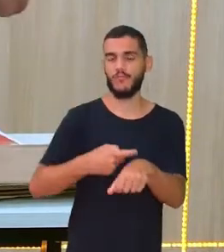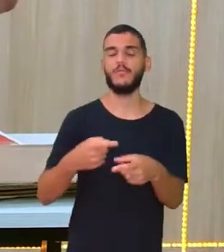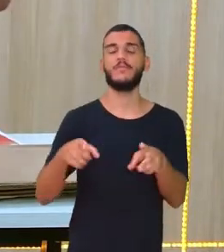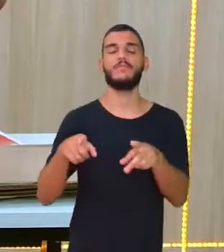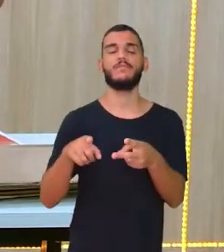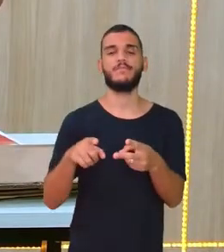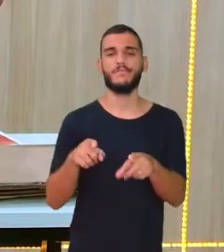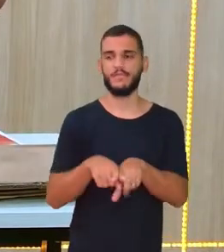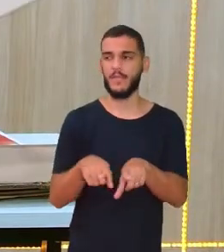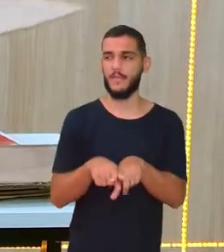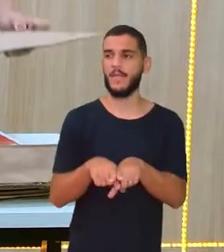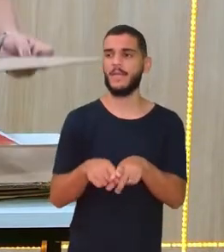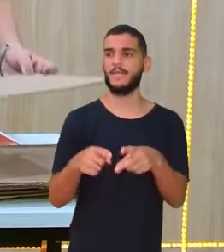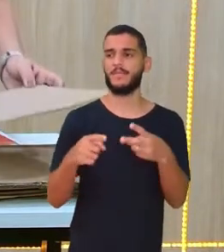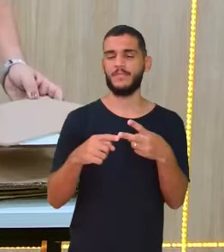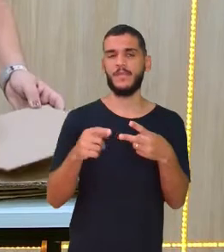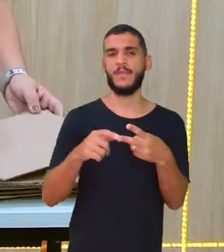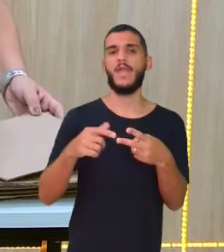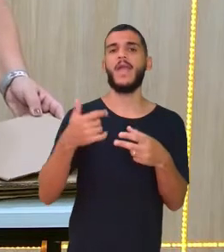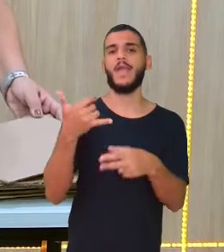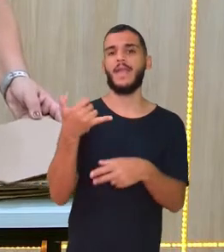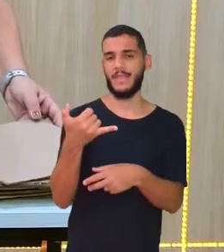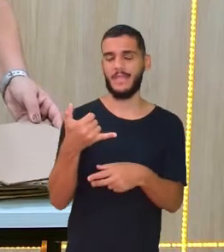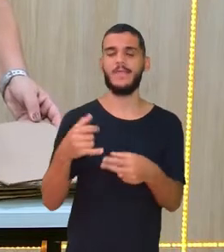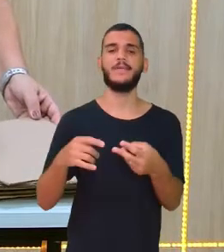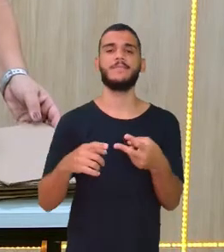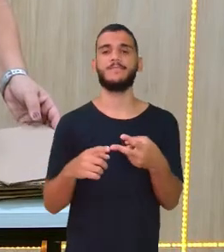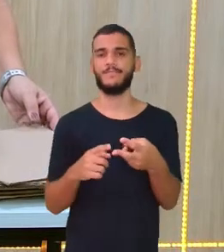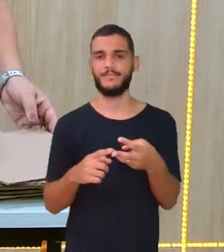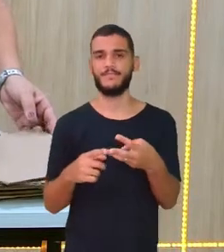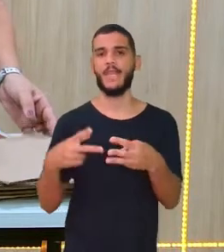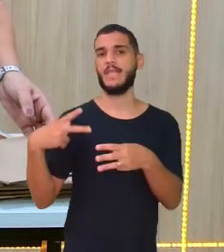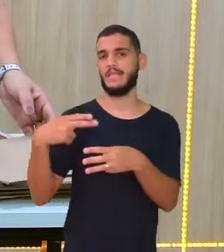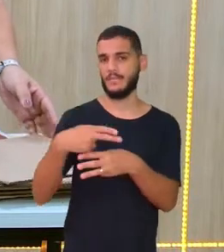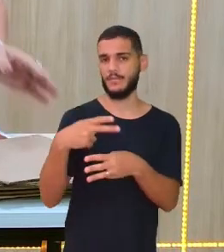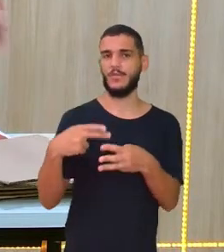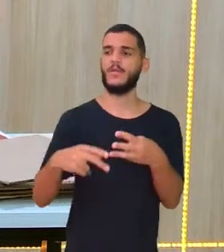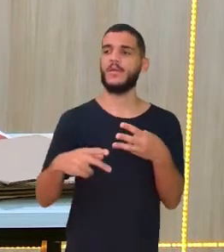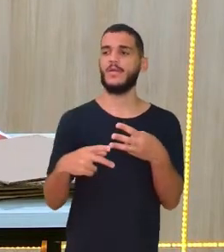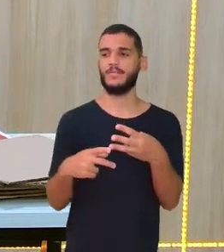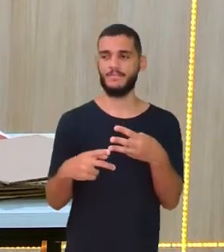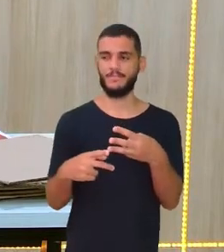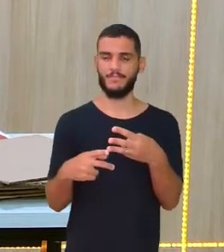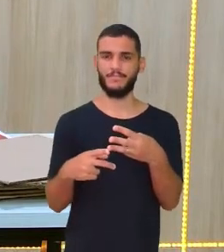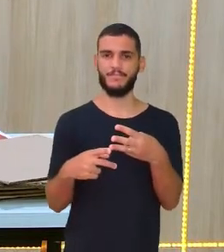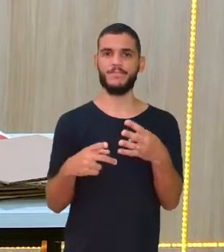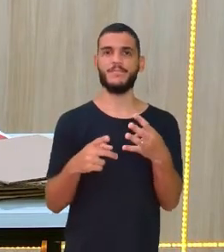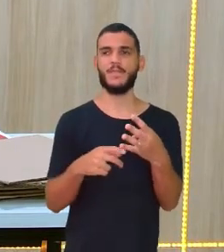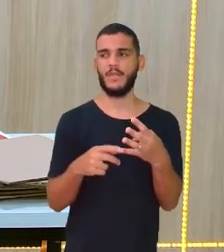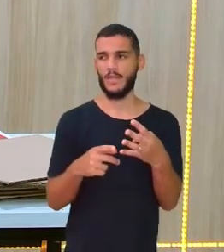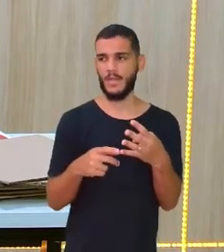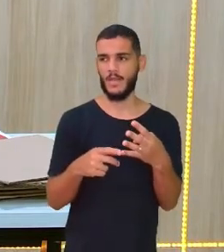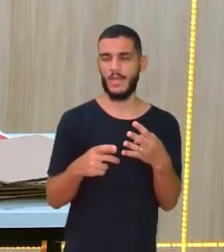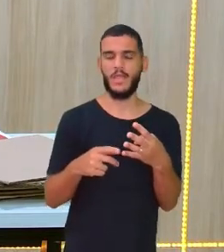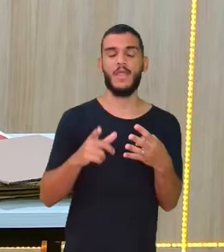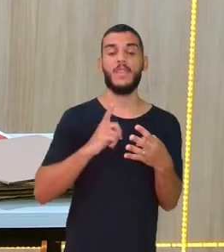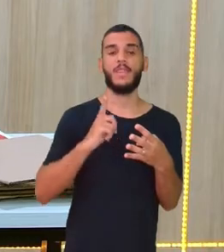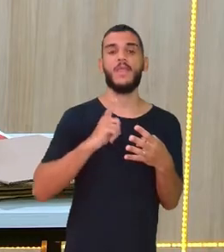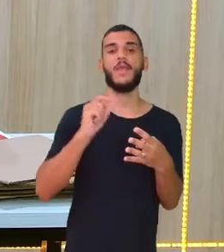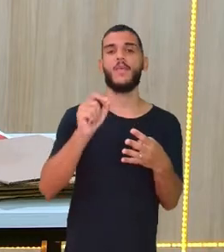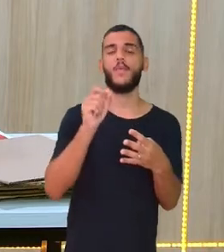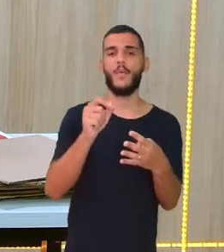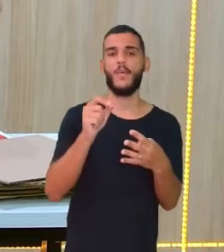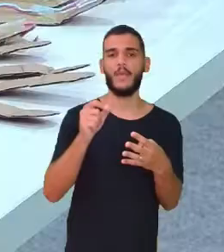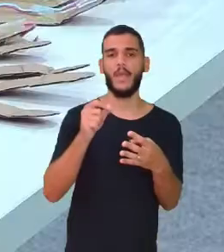vamos precisar, olha, de caneta, tesoura, vamos precisar de canudos, meus já estão aqui